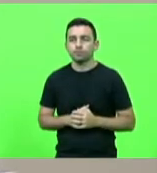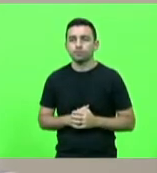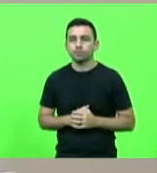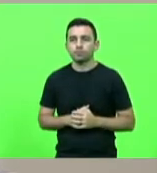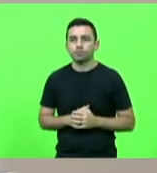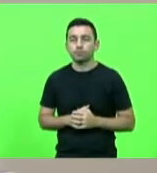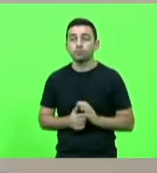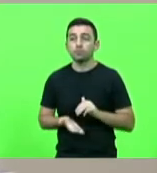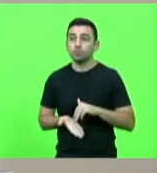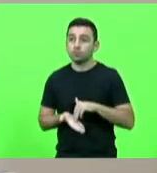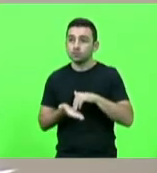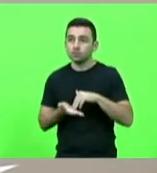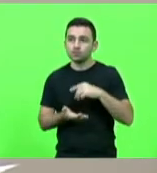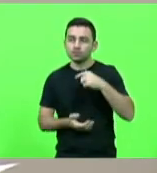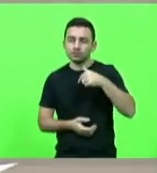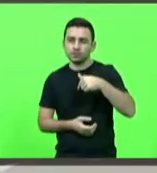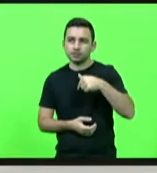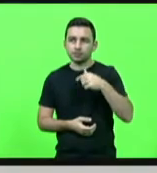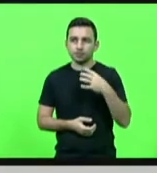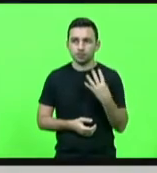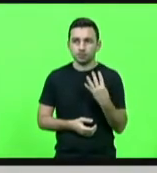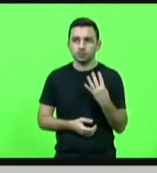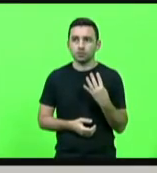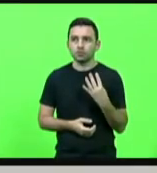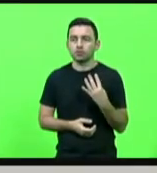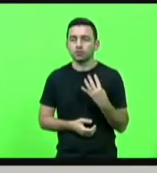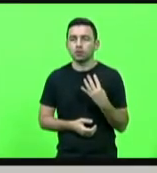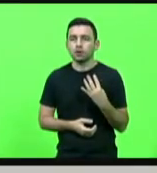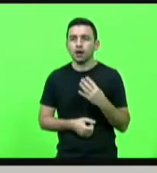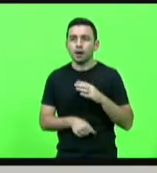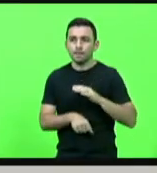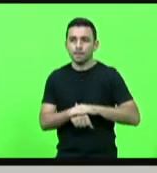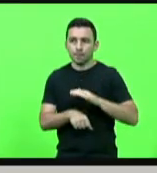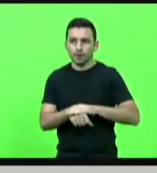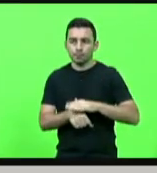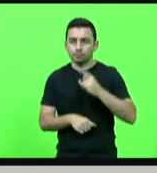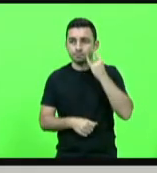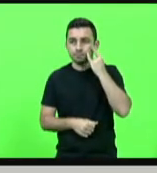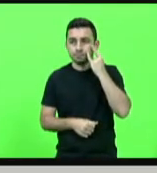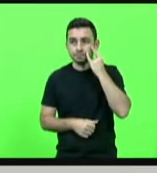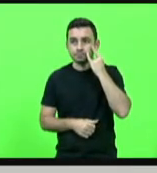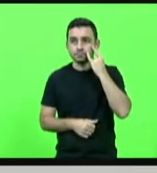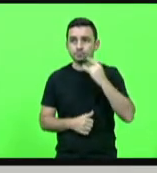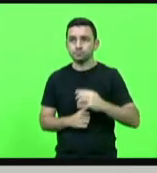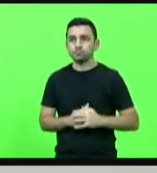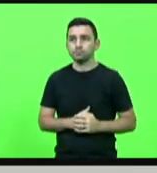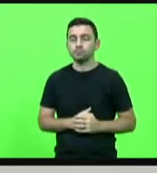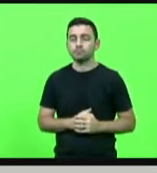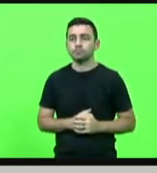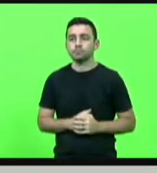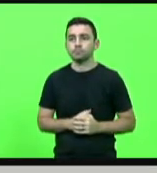Moção número 74, autor deputado Mauro de Nadal,